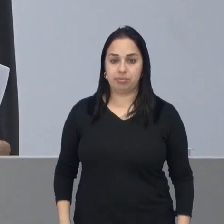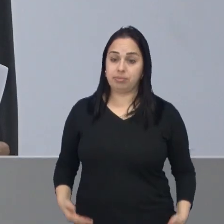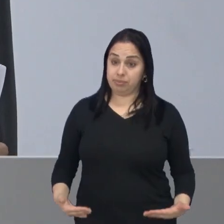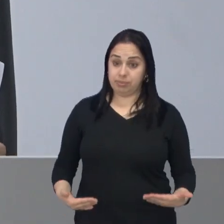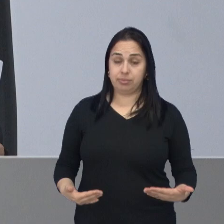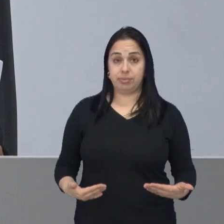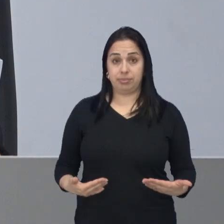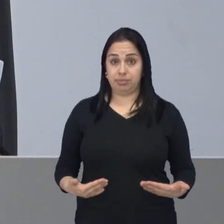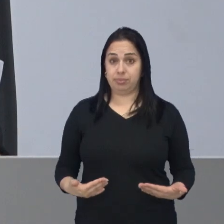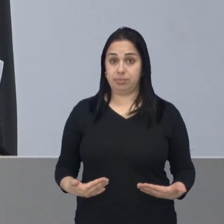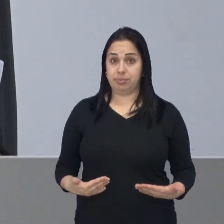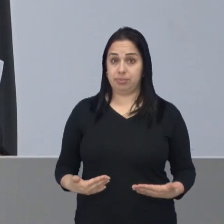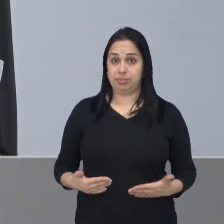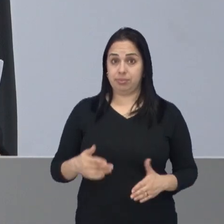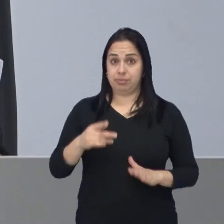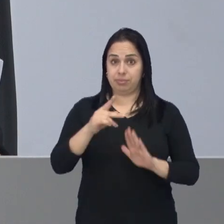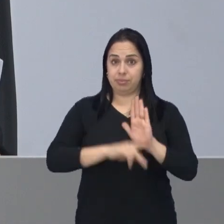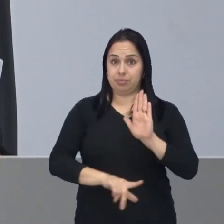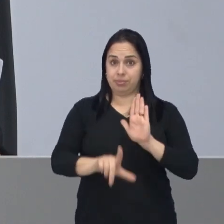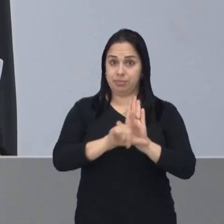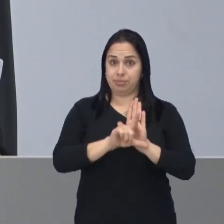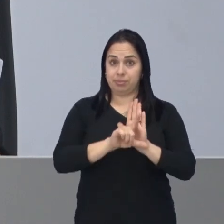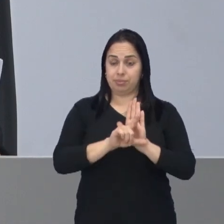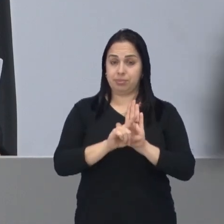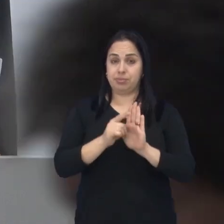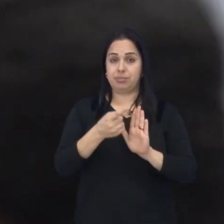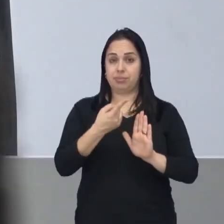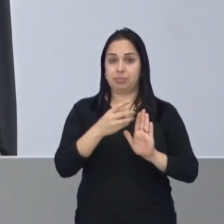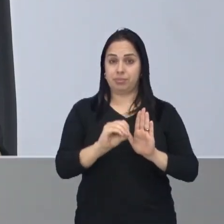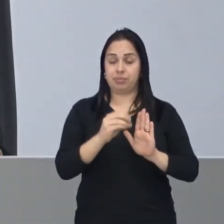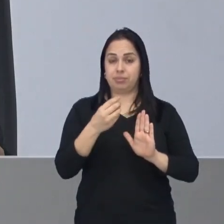Em discussão, o processo de número